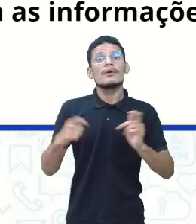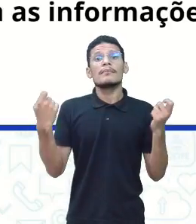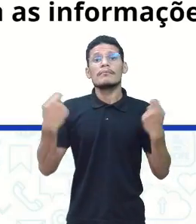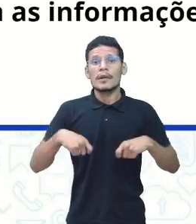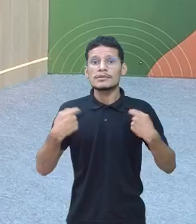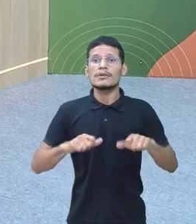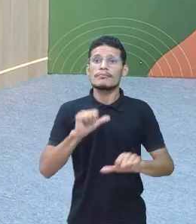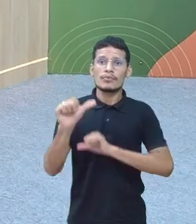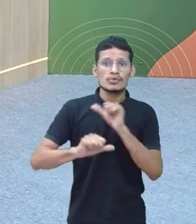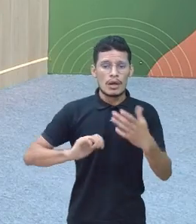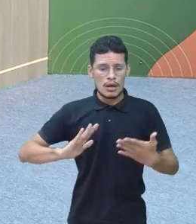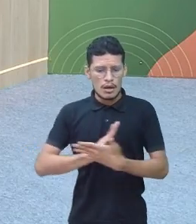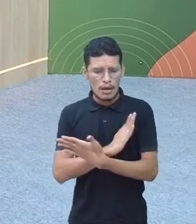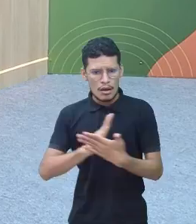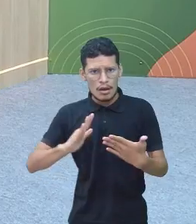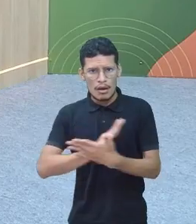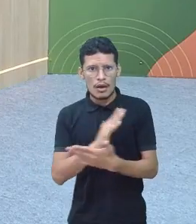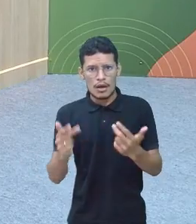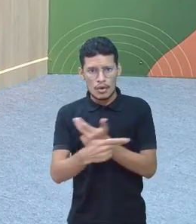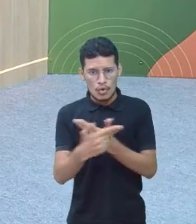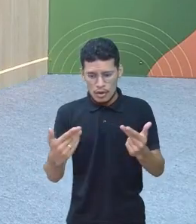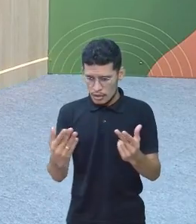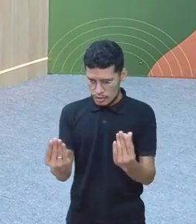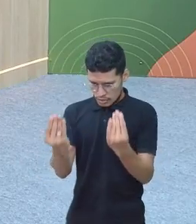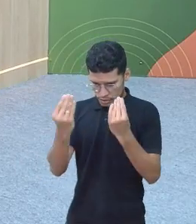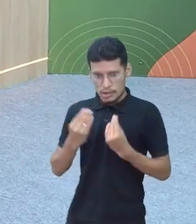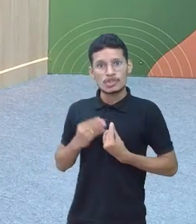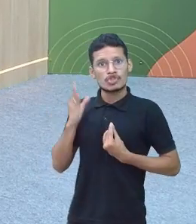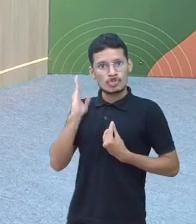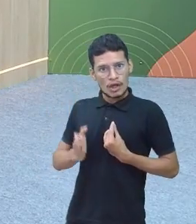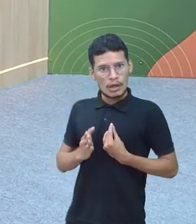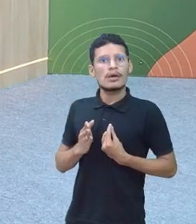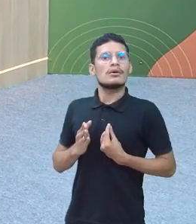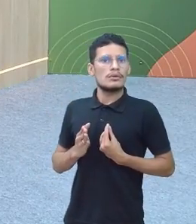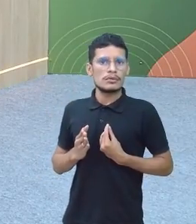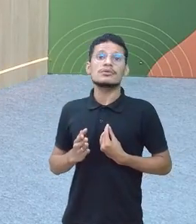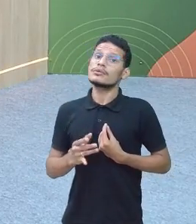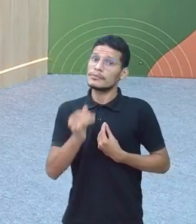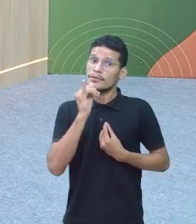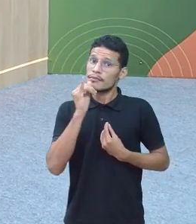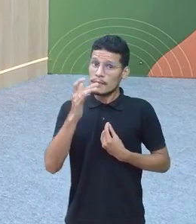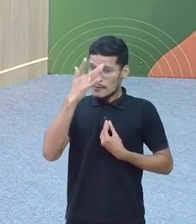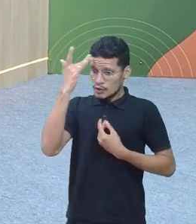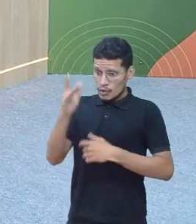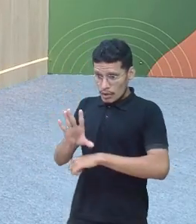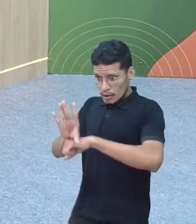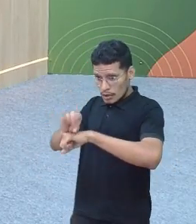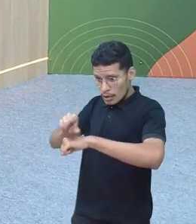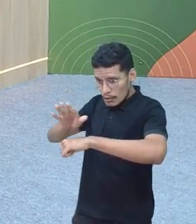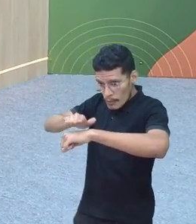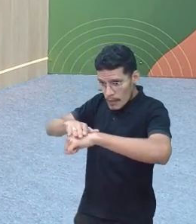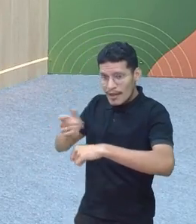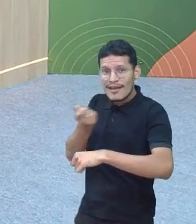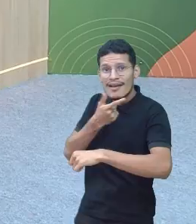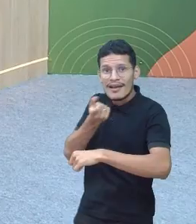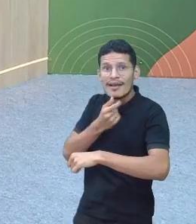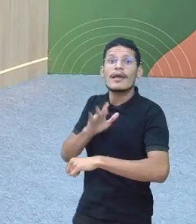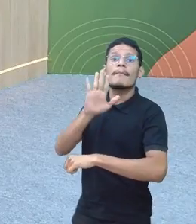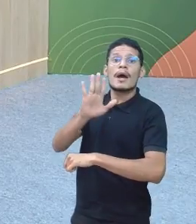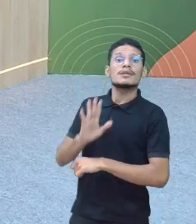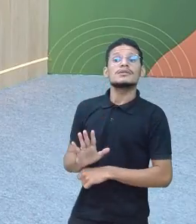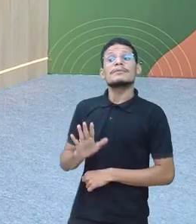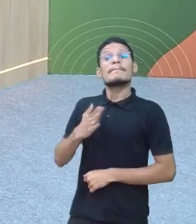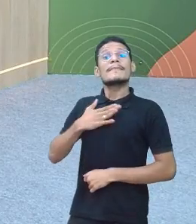modificar alguma coisa que lhe foi dada. Então, às vezes, alguém fotografa uma situação engraçada, mas ela é engraçada na